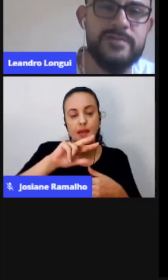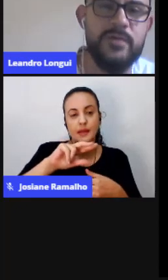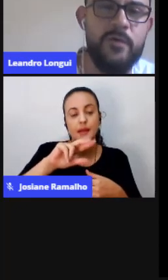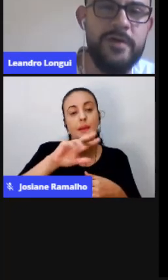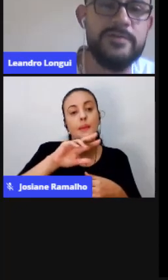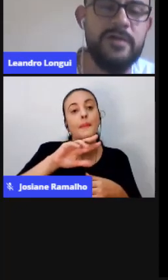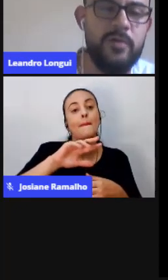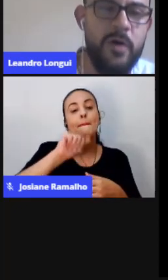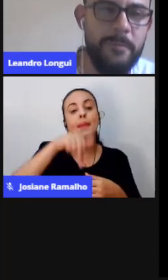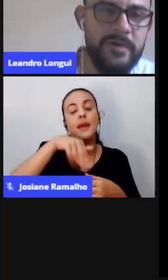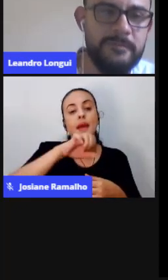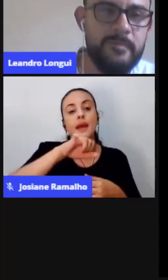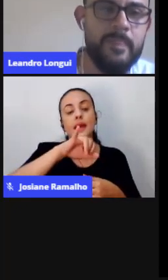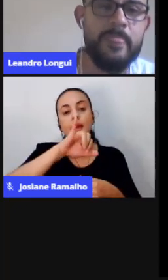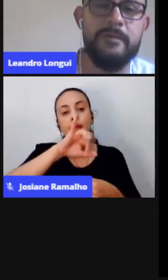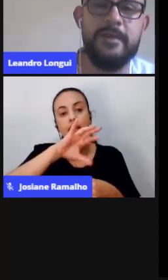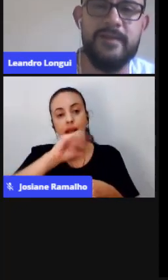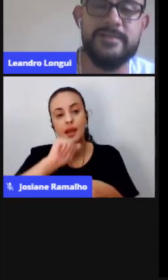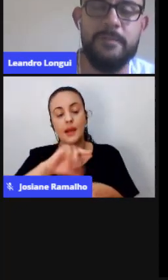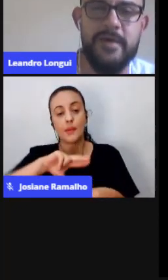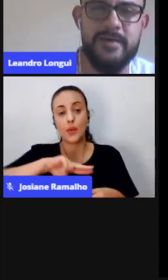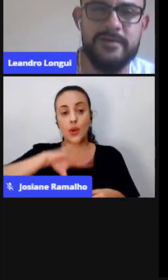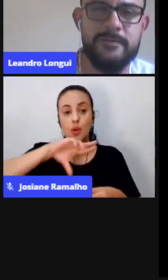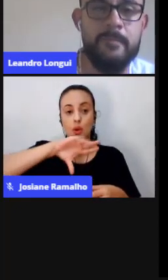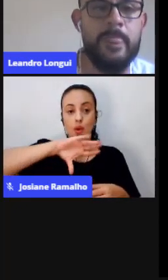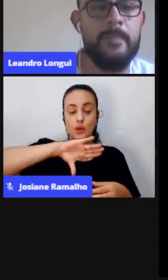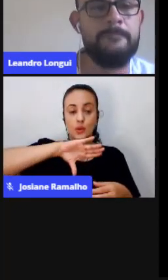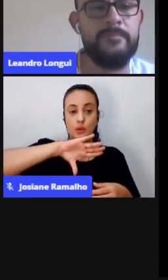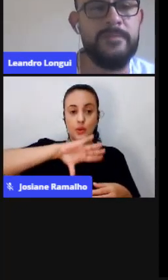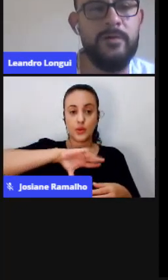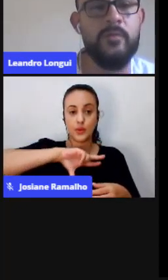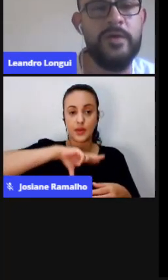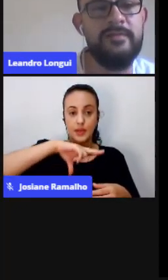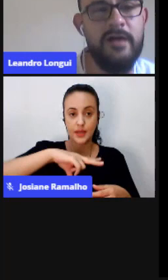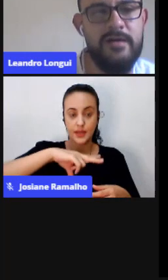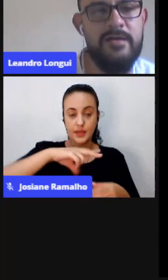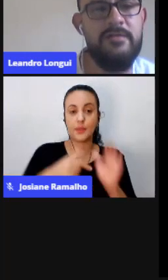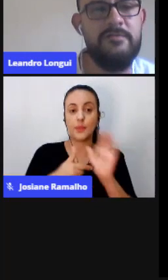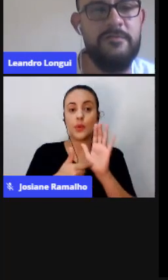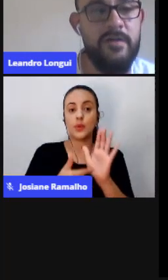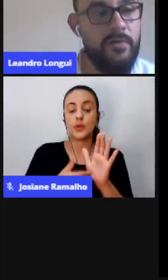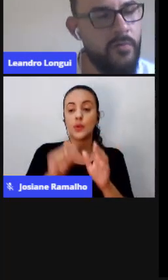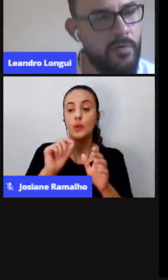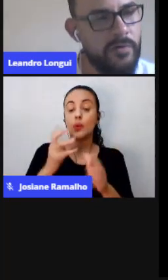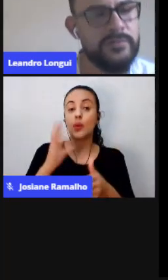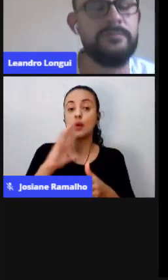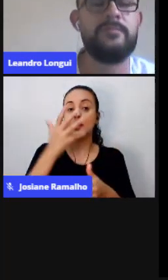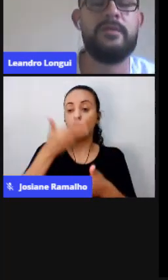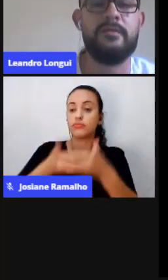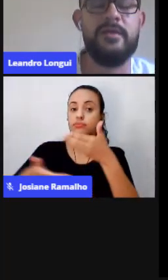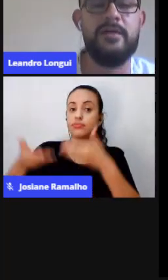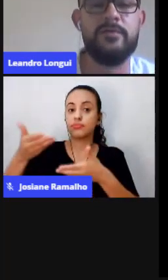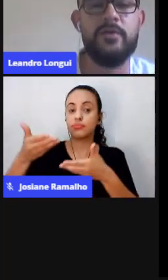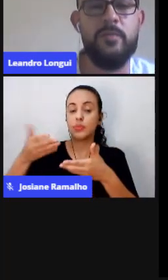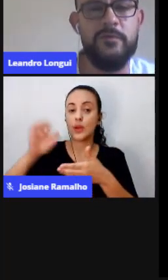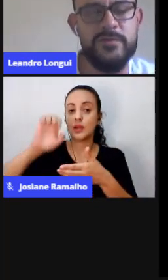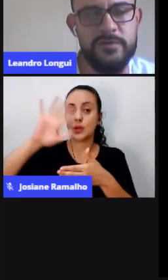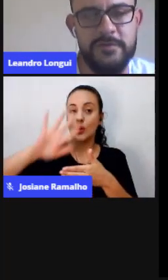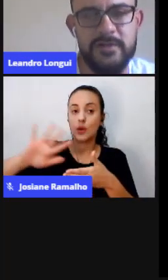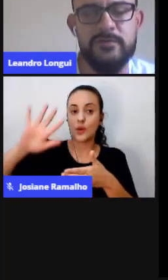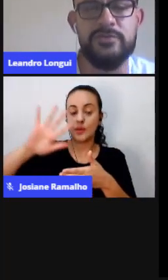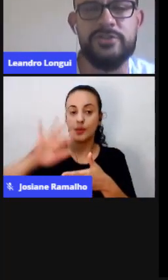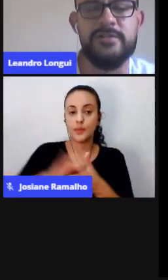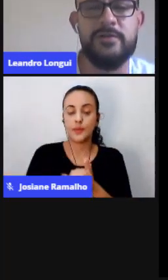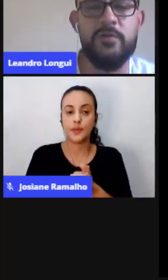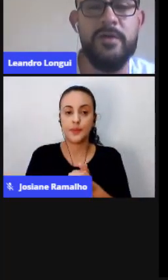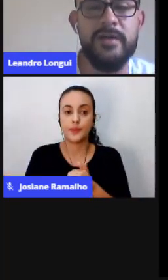com processos ocorridos na Europa e nas Américas. Então, o que está aqui vem ao encontro, né, do que o